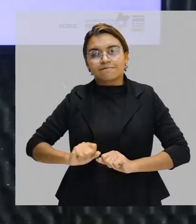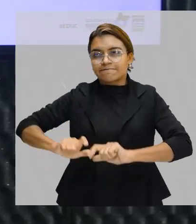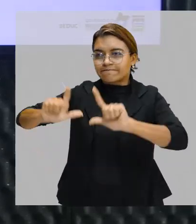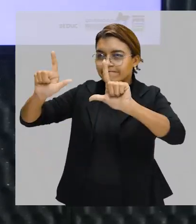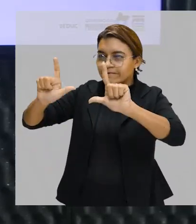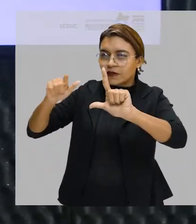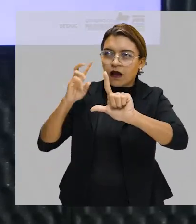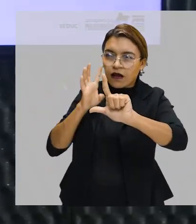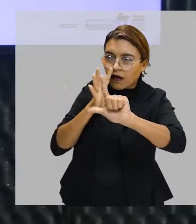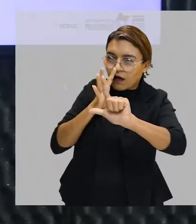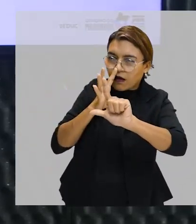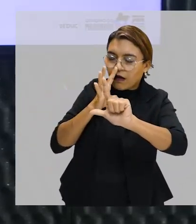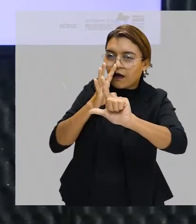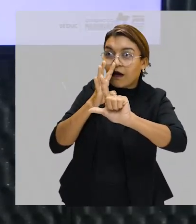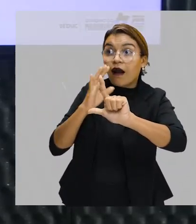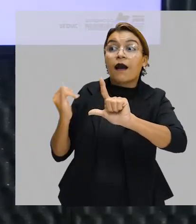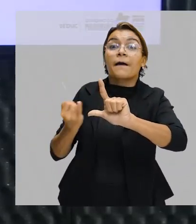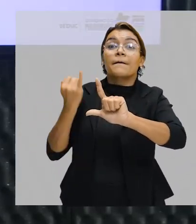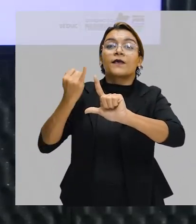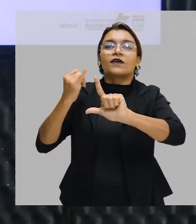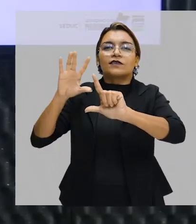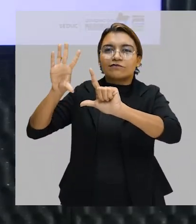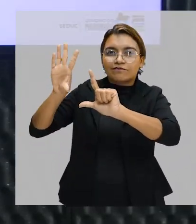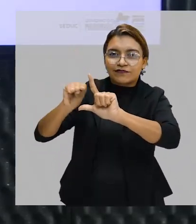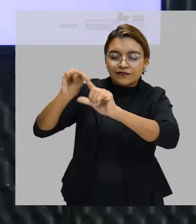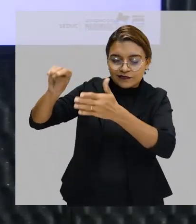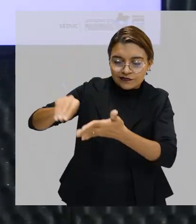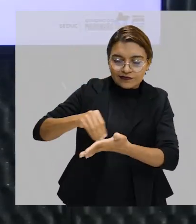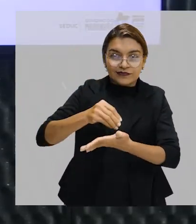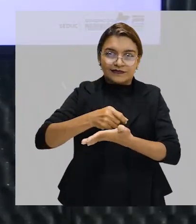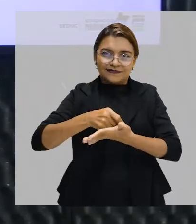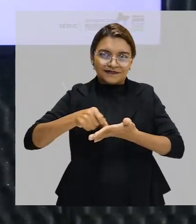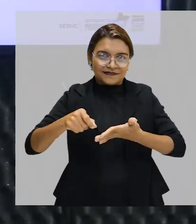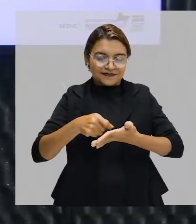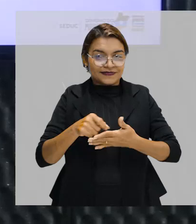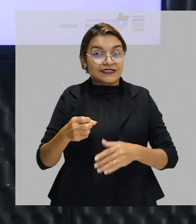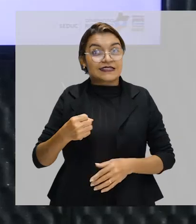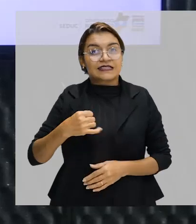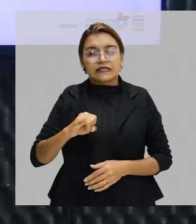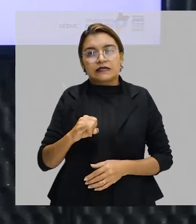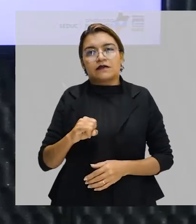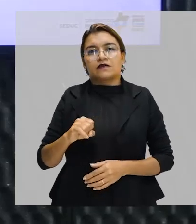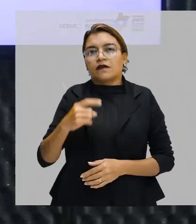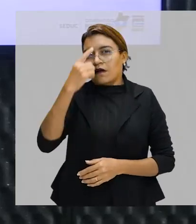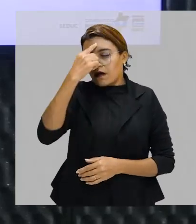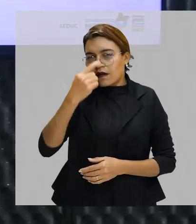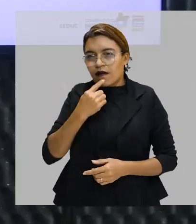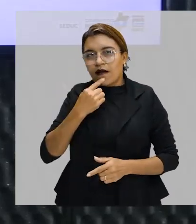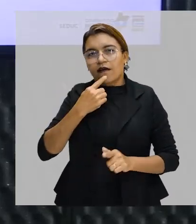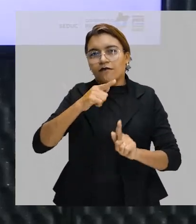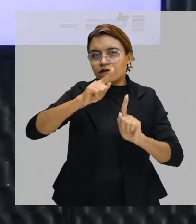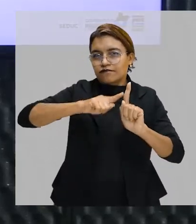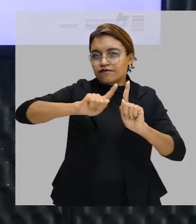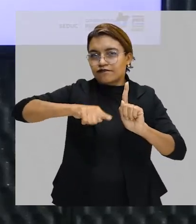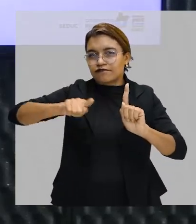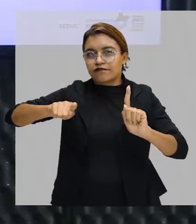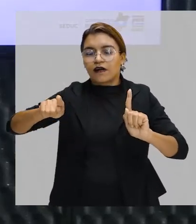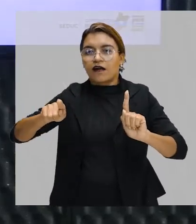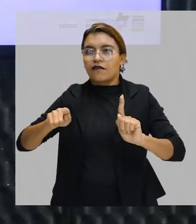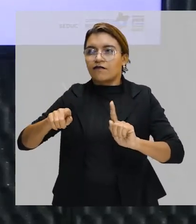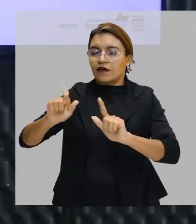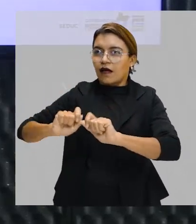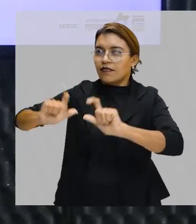interessante, ó, já passa para o caderno. E também, se for possível, né, aquela figura, aquele gráfico, você printa a